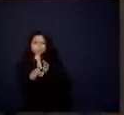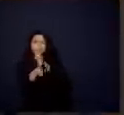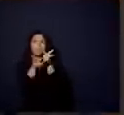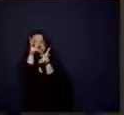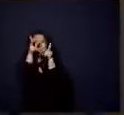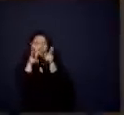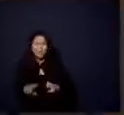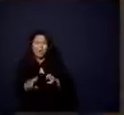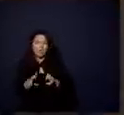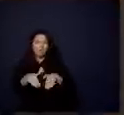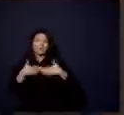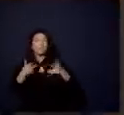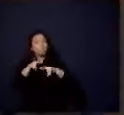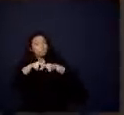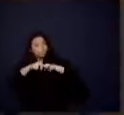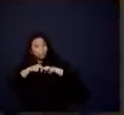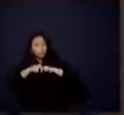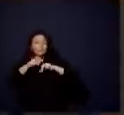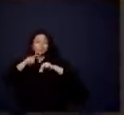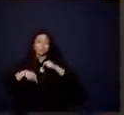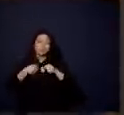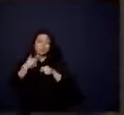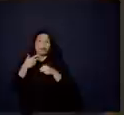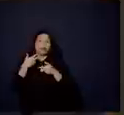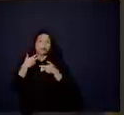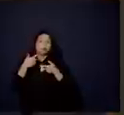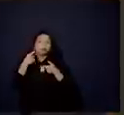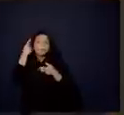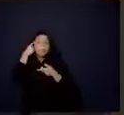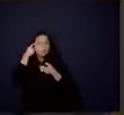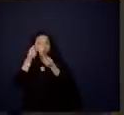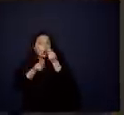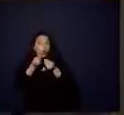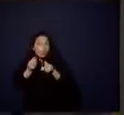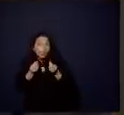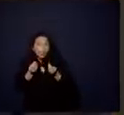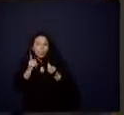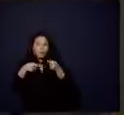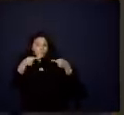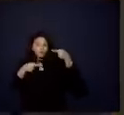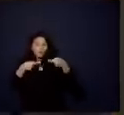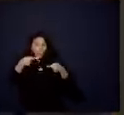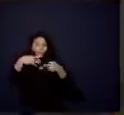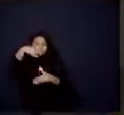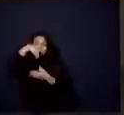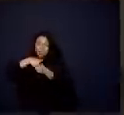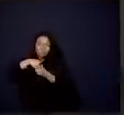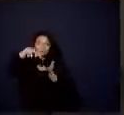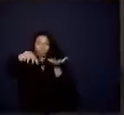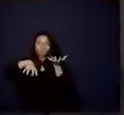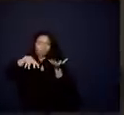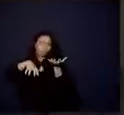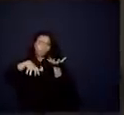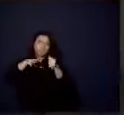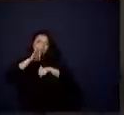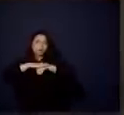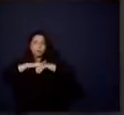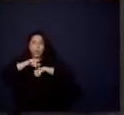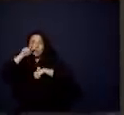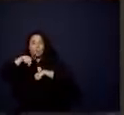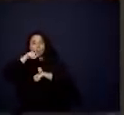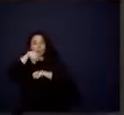da reforma tributária é uma construção política então a construção a construção vai se dar no Congresso Nacional a função do governo